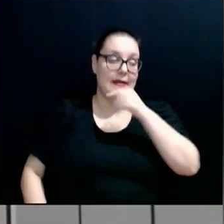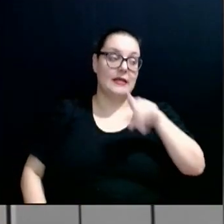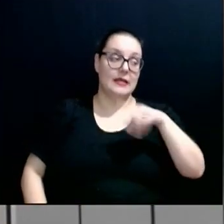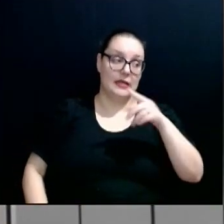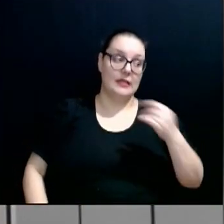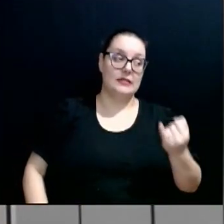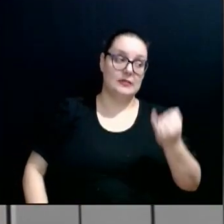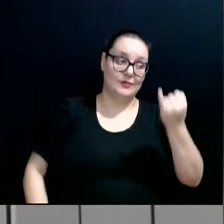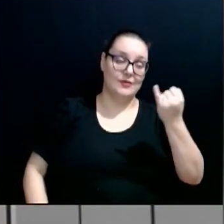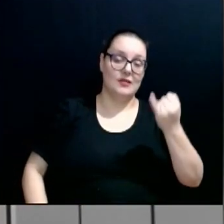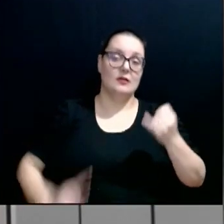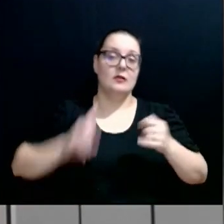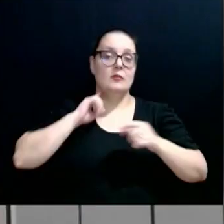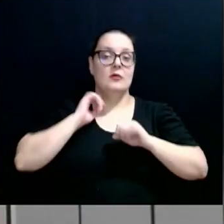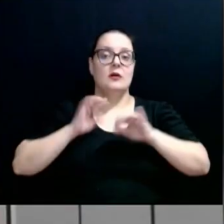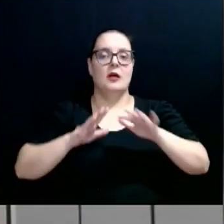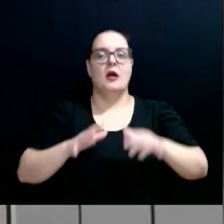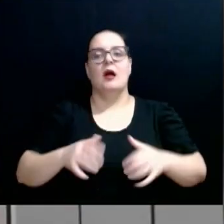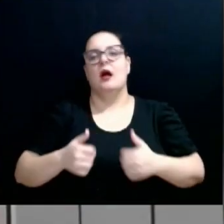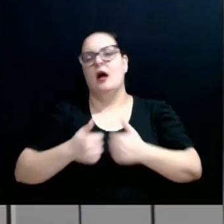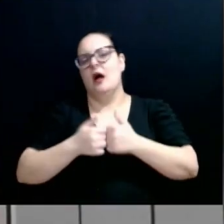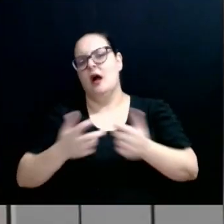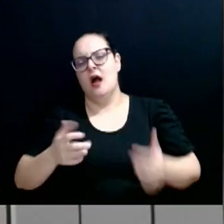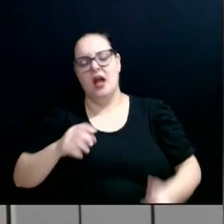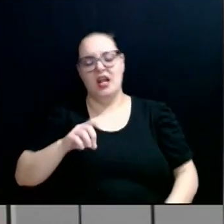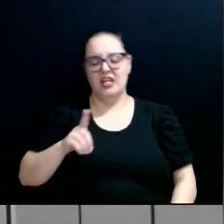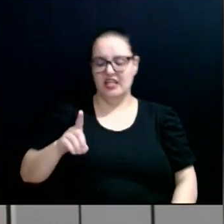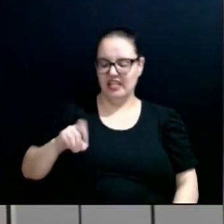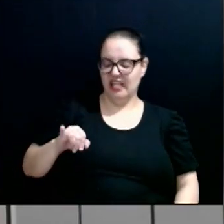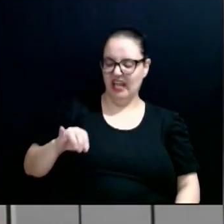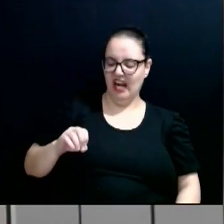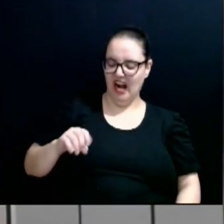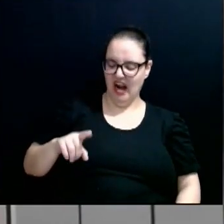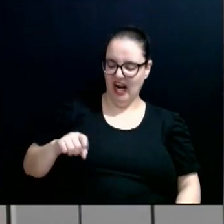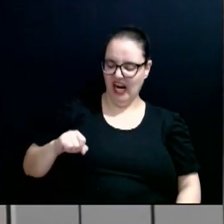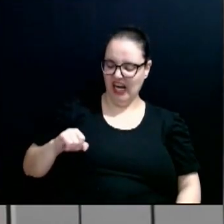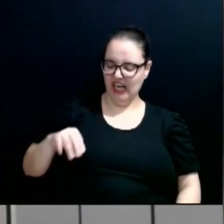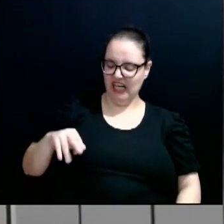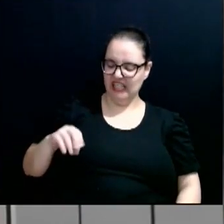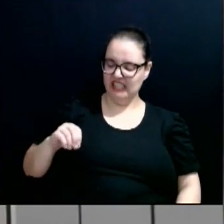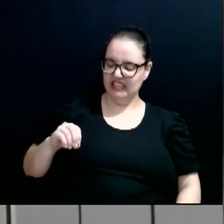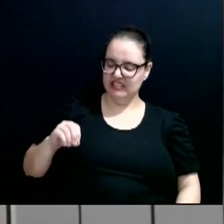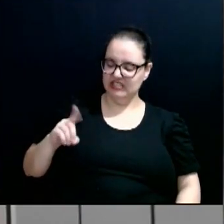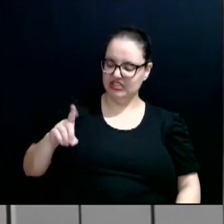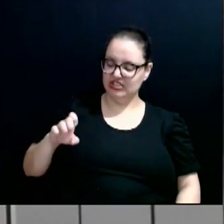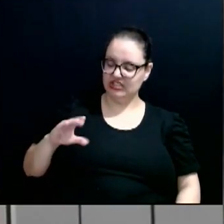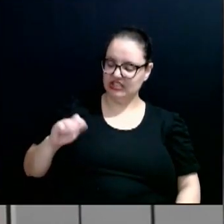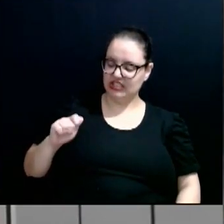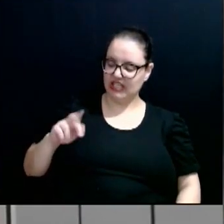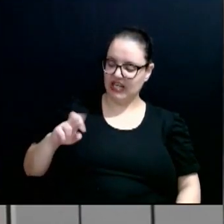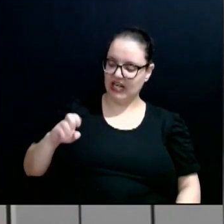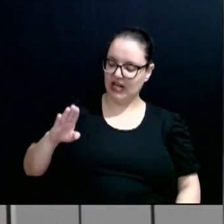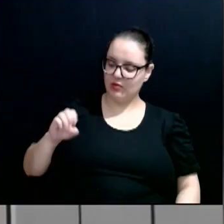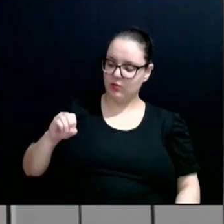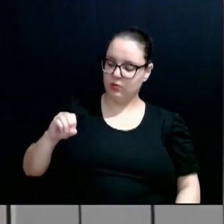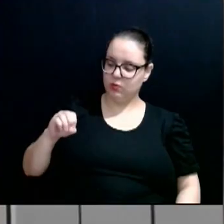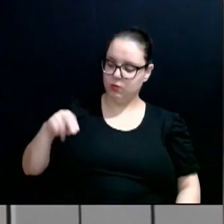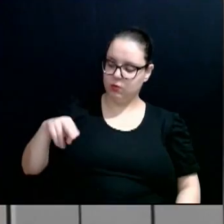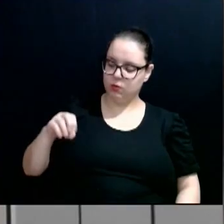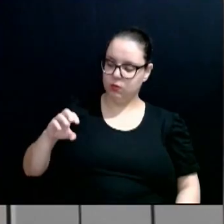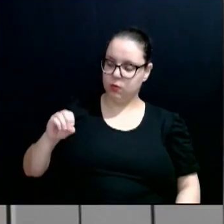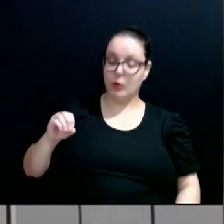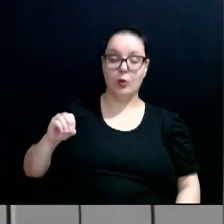das emissões de dióxido de carbono. E aí, para reduzir essas emissões de poluentes, se discute